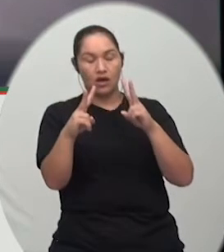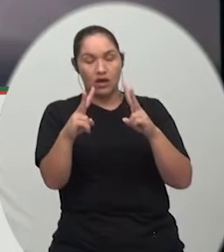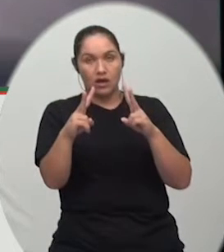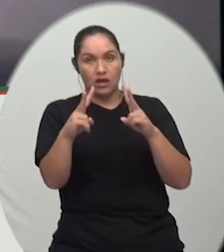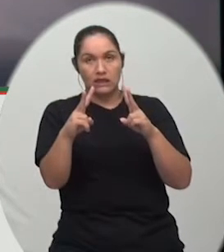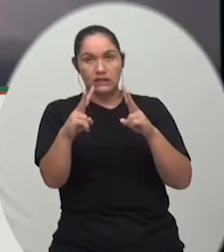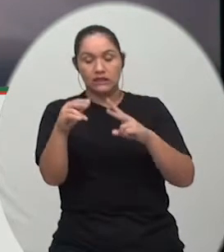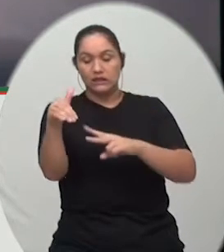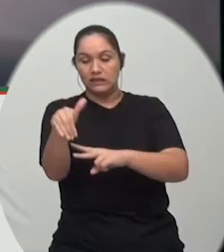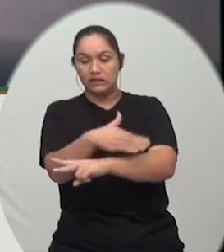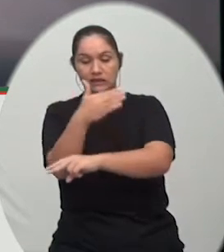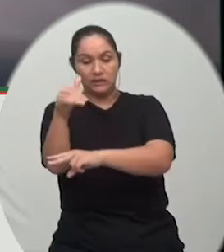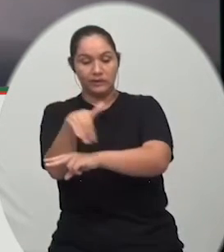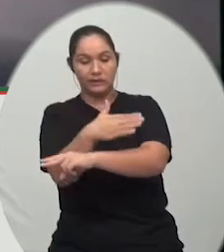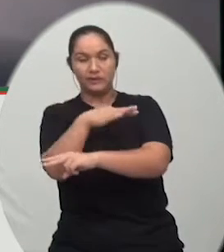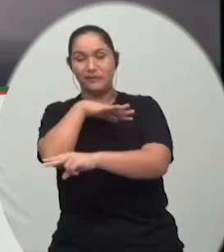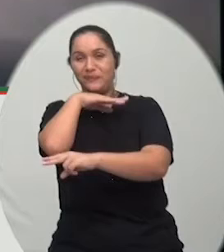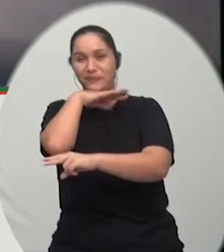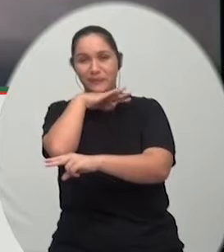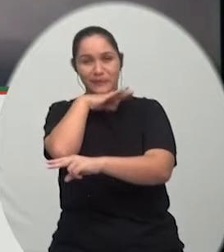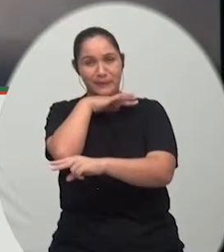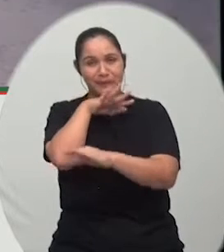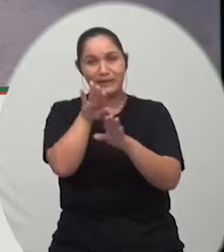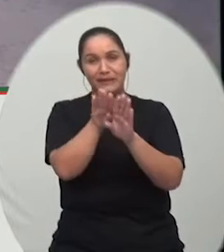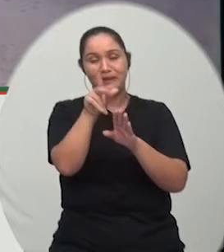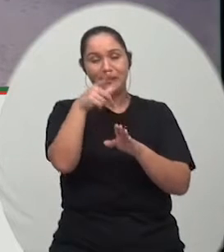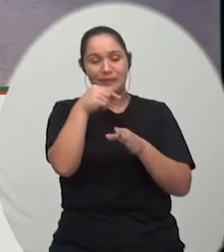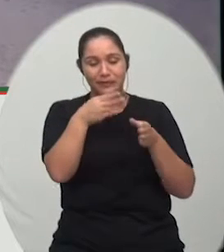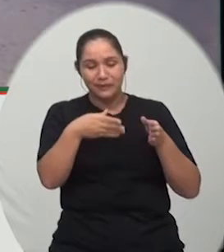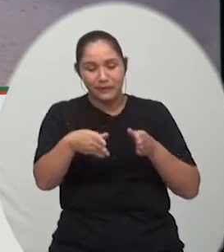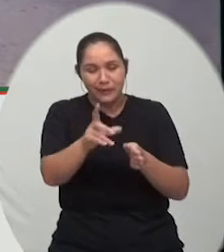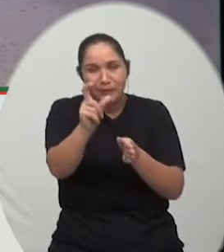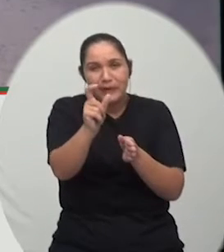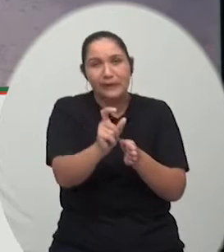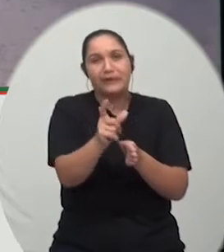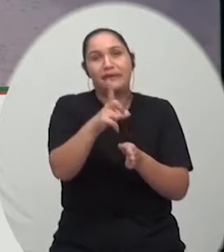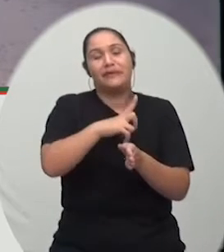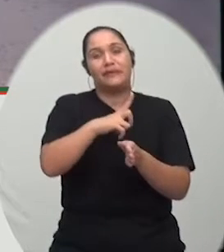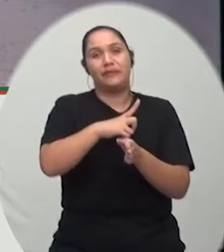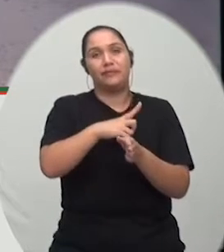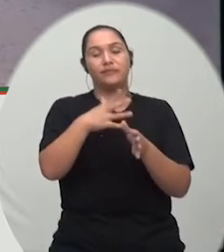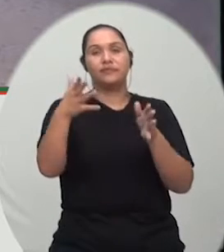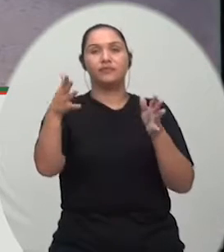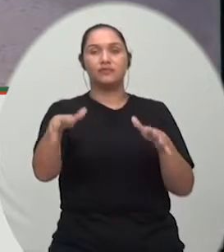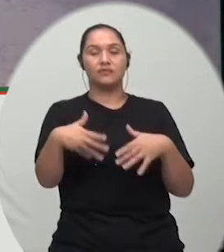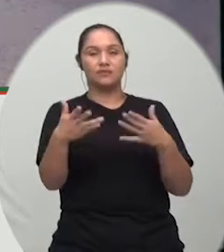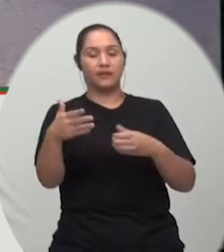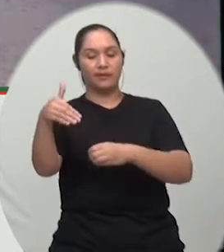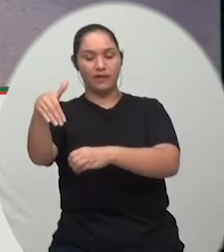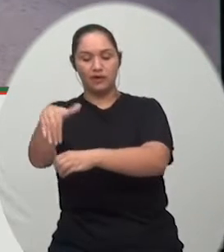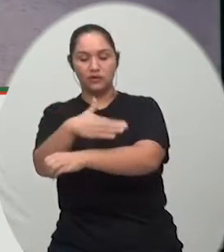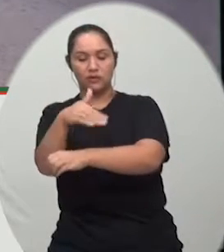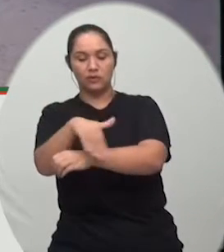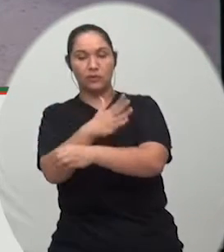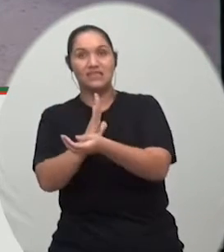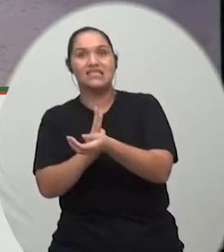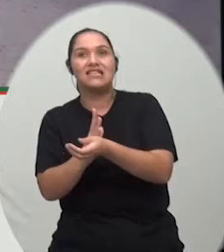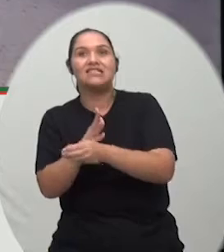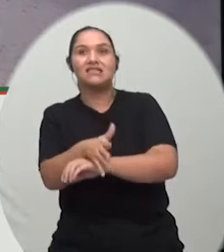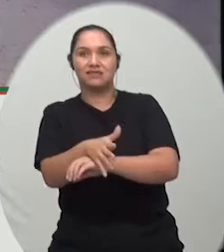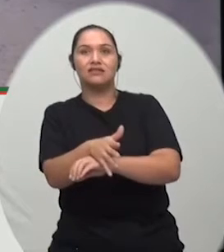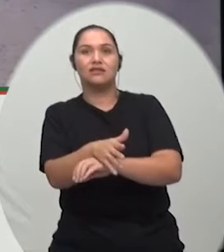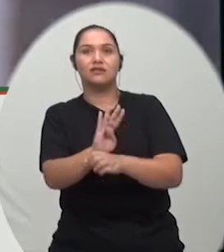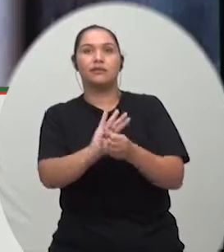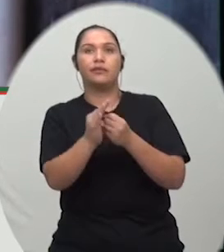as ruas do bairro Linha Anta e do córrego que lá existe. Começar pelas ruas de entrada do bairro, que são terríveis,